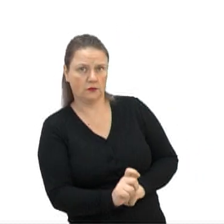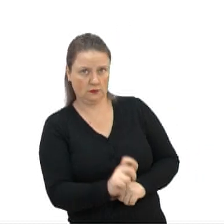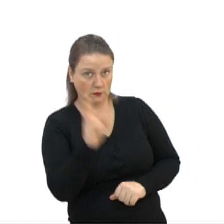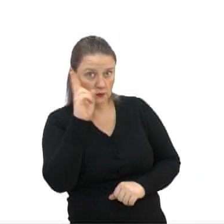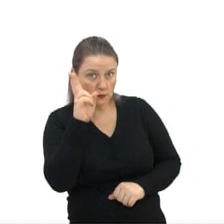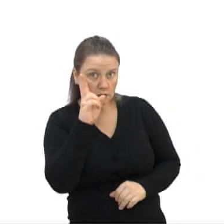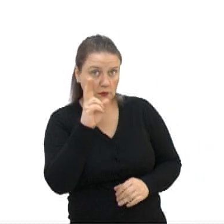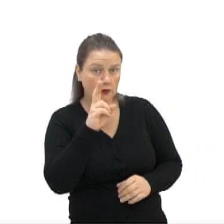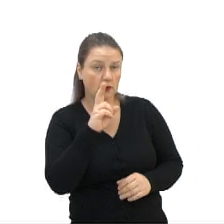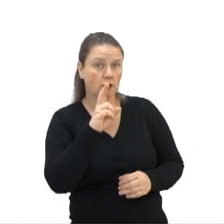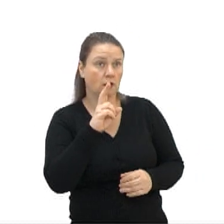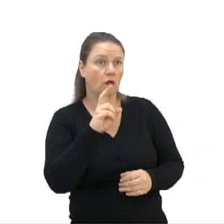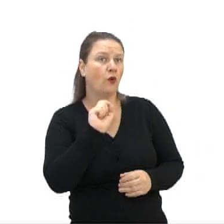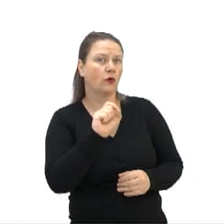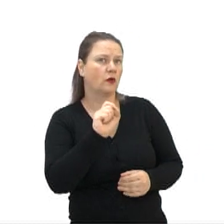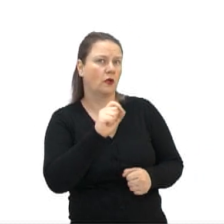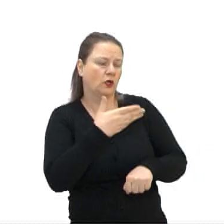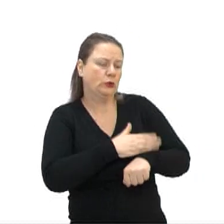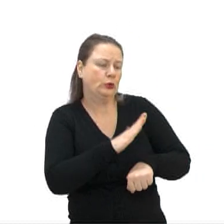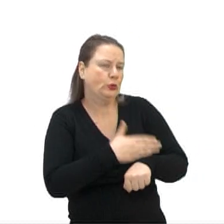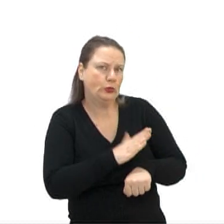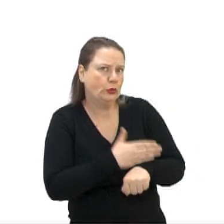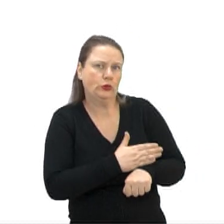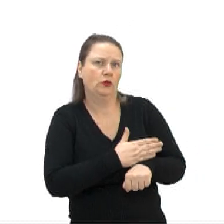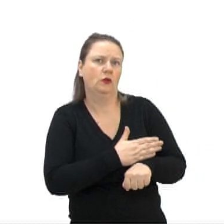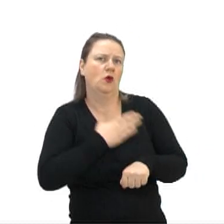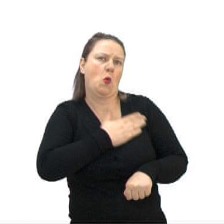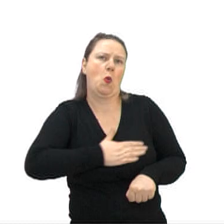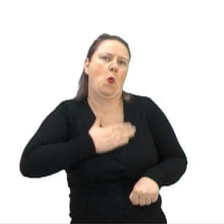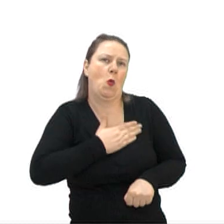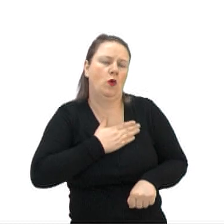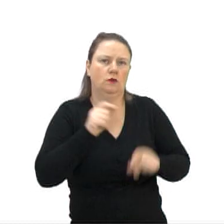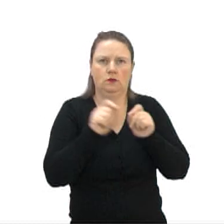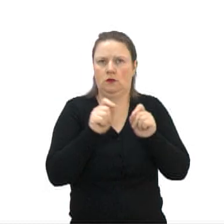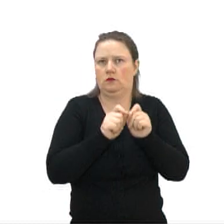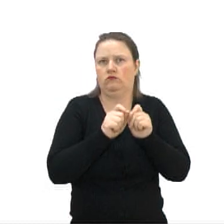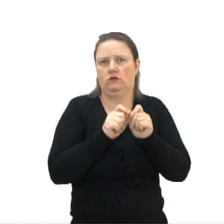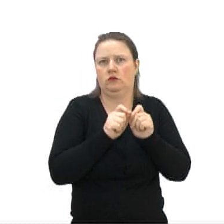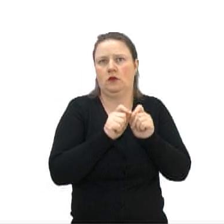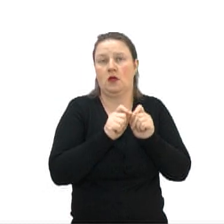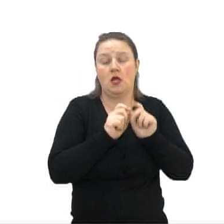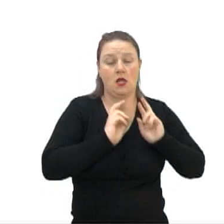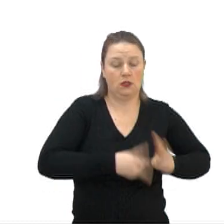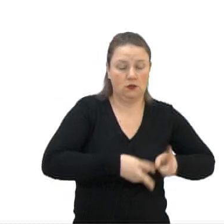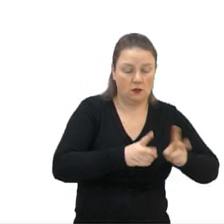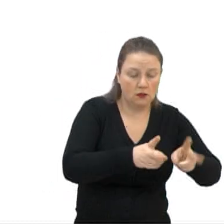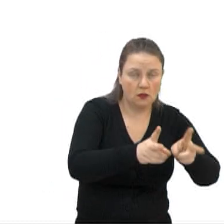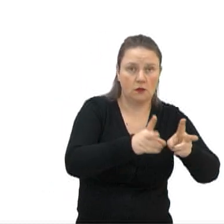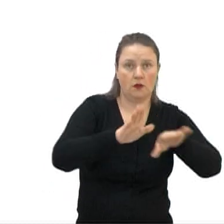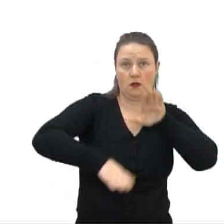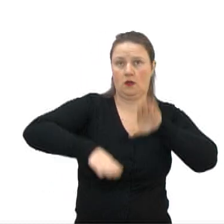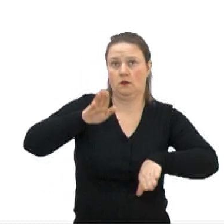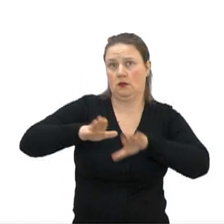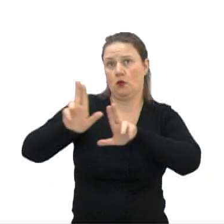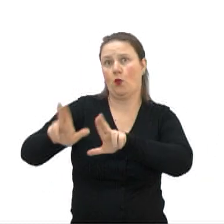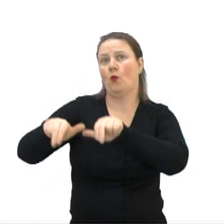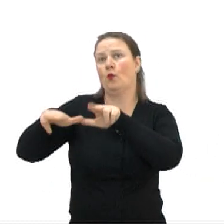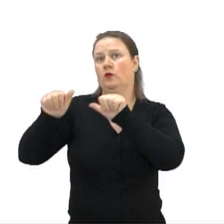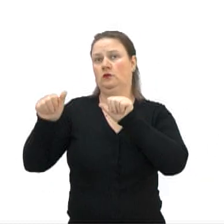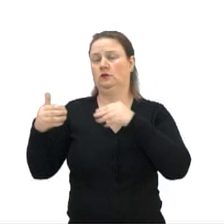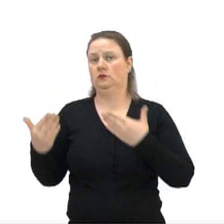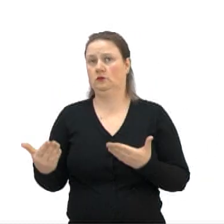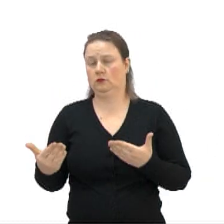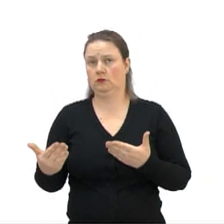lembrando que a atividade é o que ele gosta de fazer, sempre, às vezes ou nunca. Sim, as